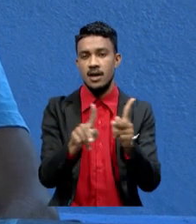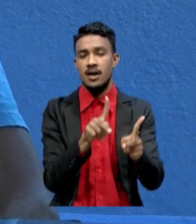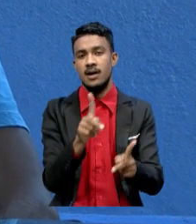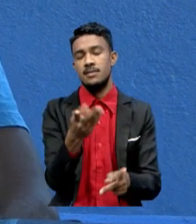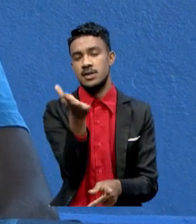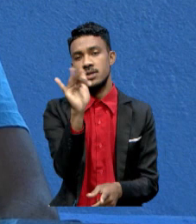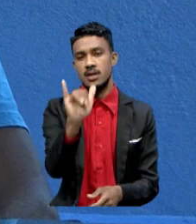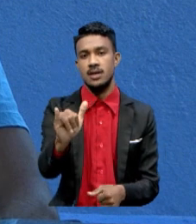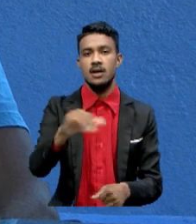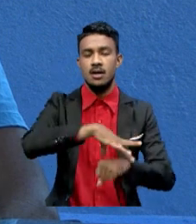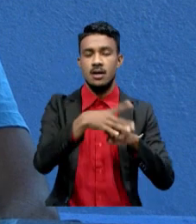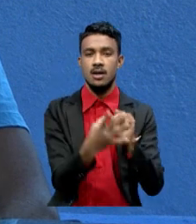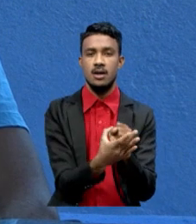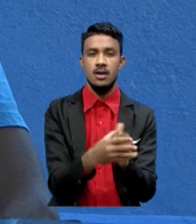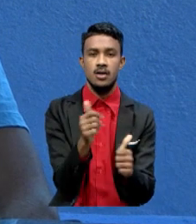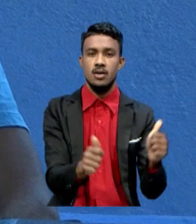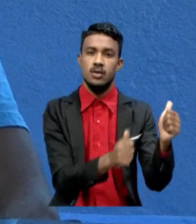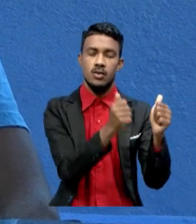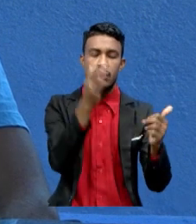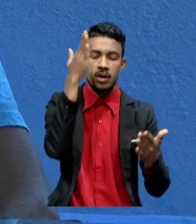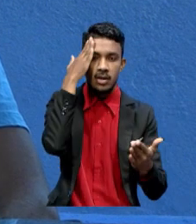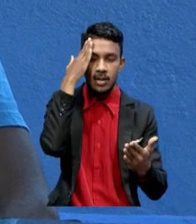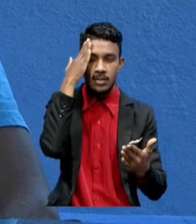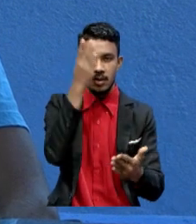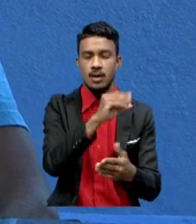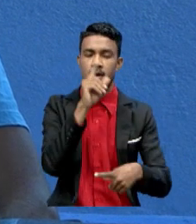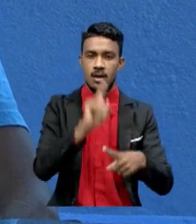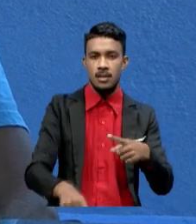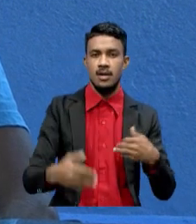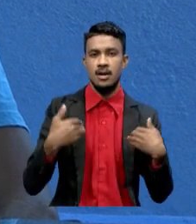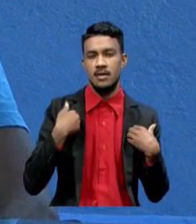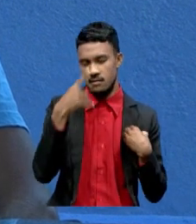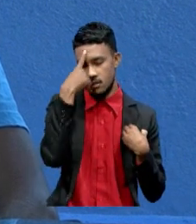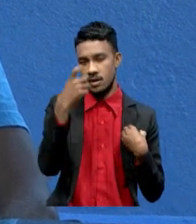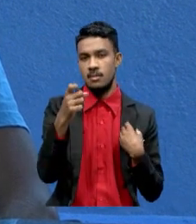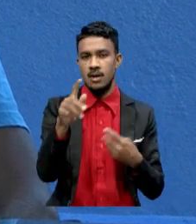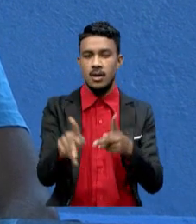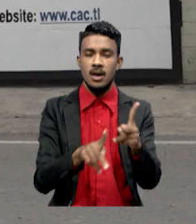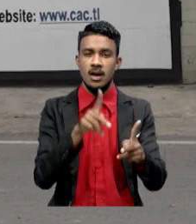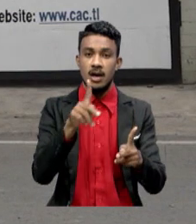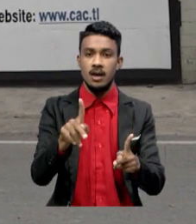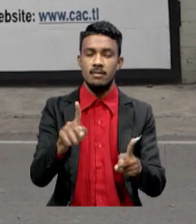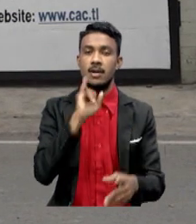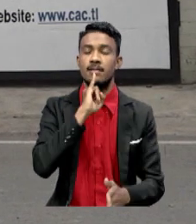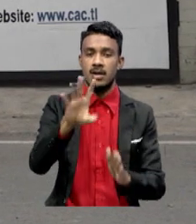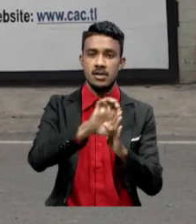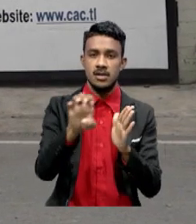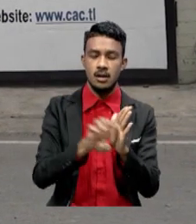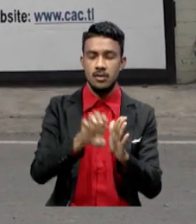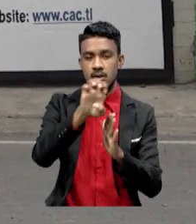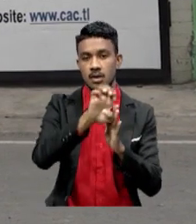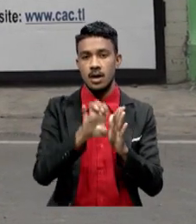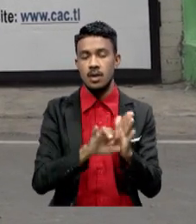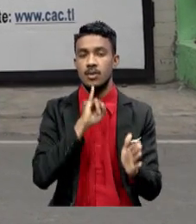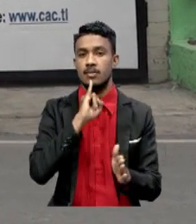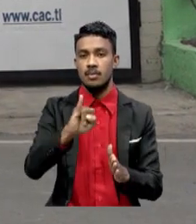tuir punto de vista redi barane dan la bela acontece tamba pubu ba kestado estado ma pubu relaciona ho asunto